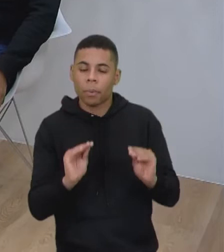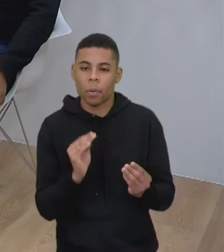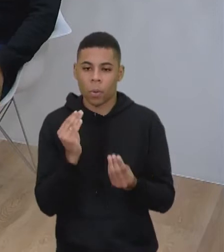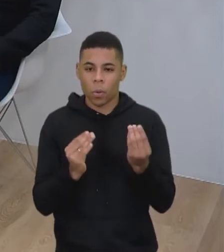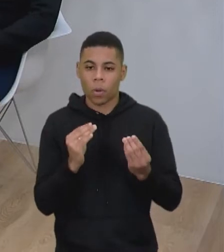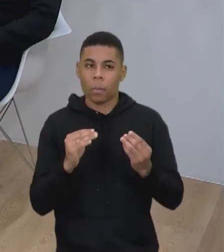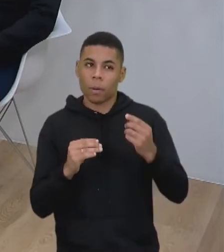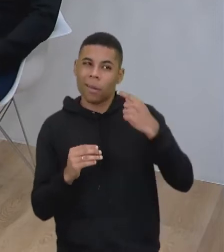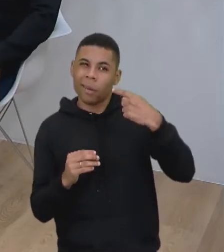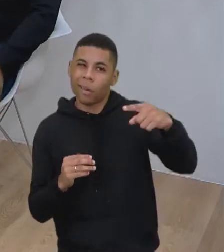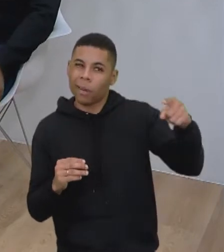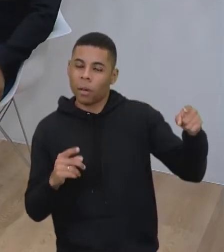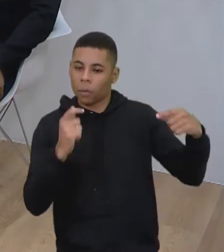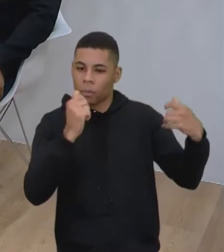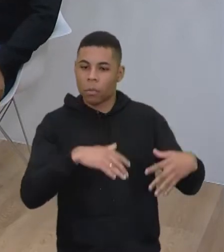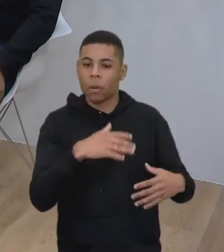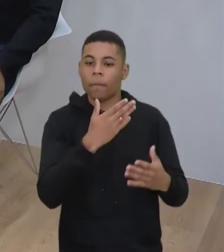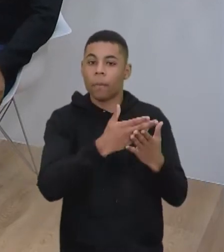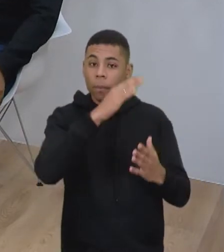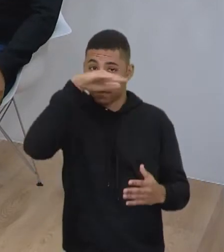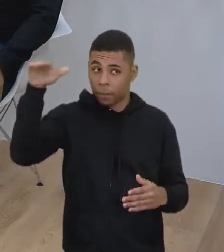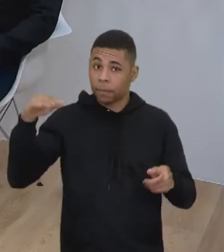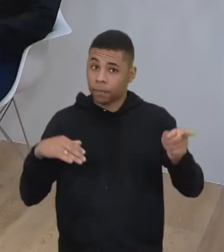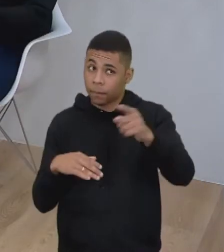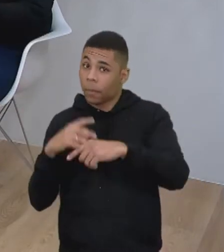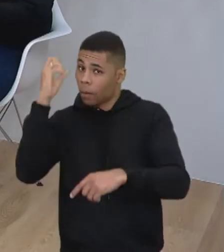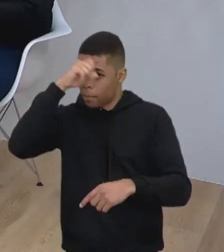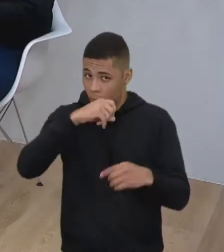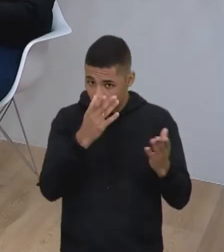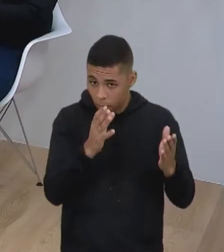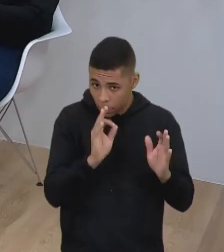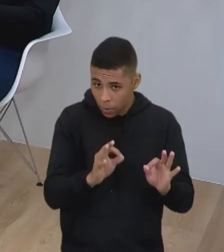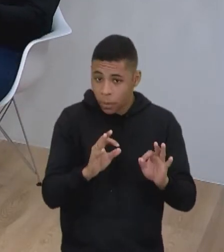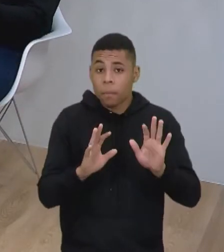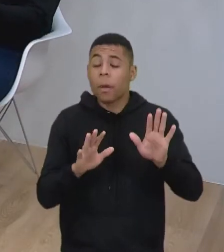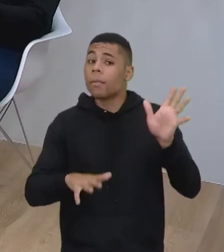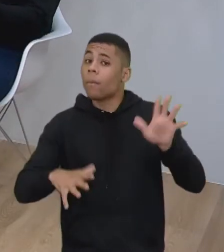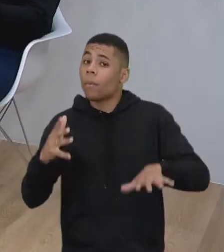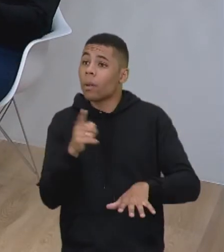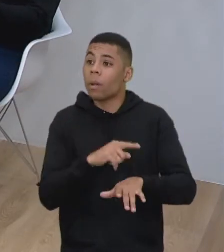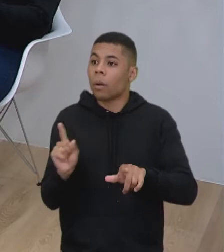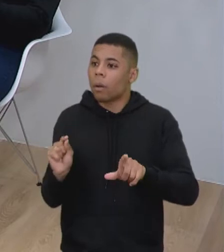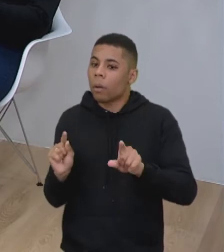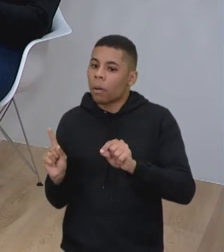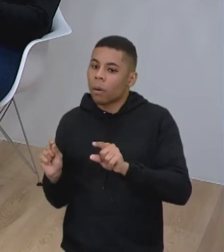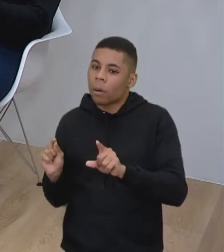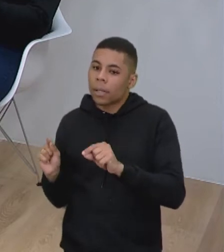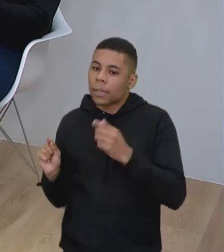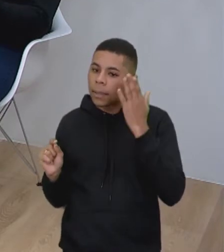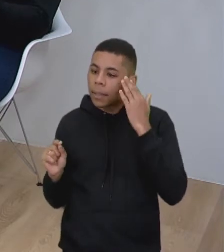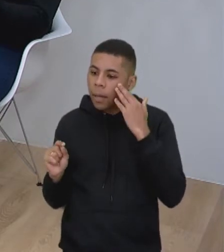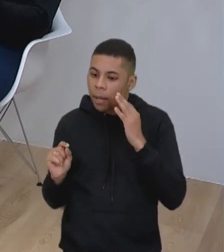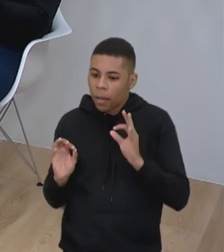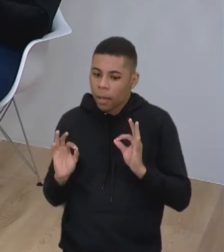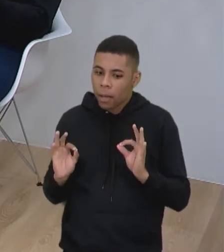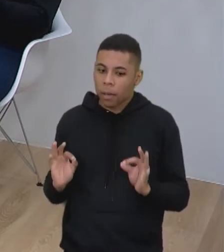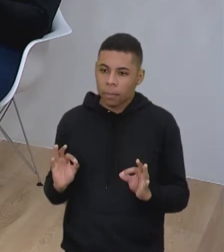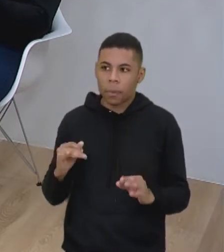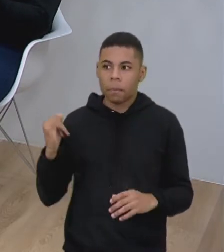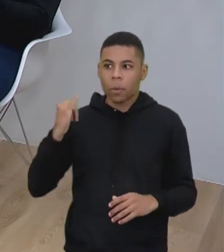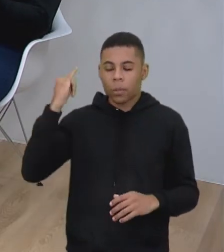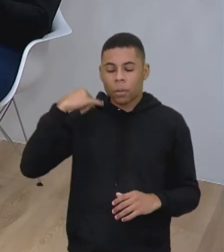essa questão, que os estudantes eles estão à nossa frente nisso, né? Sim. Mas eles não têm eles não tinham talvez esse toque aí,